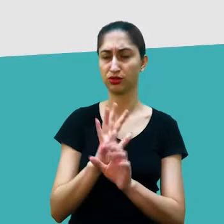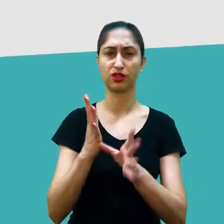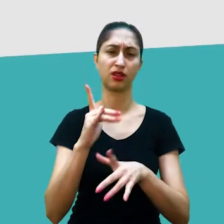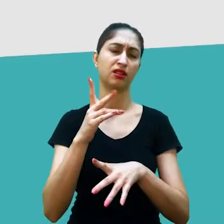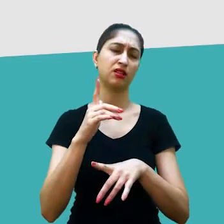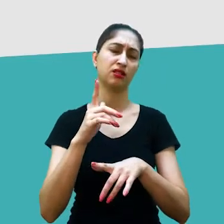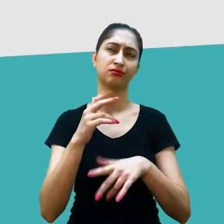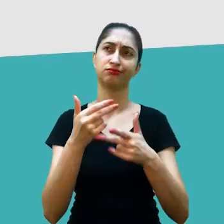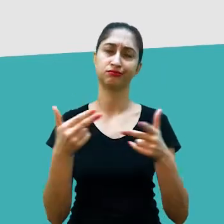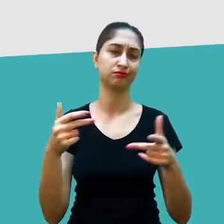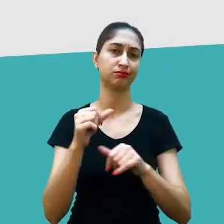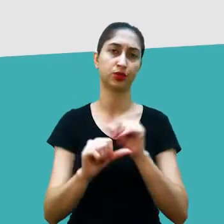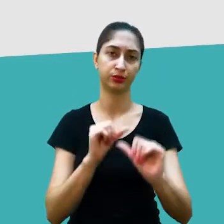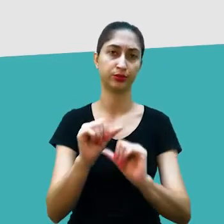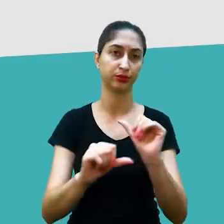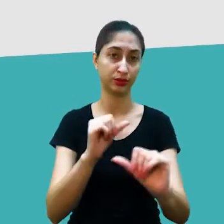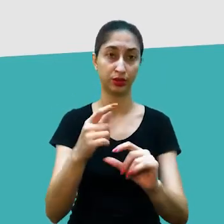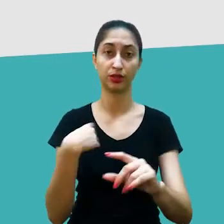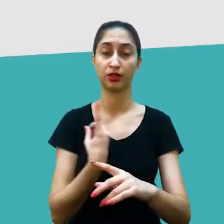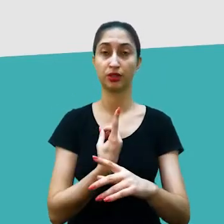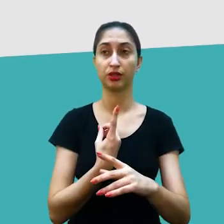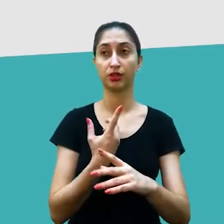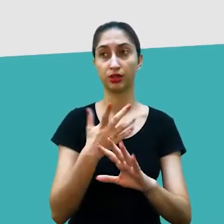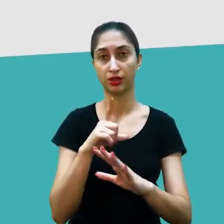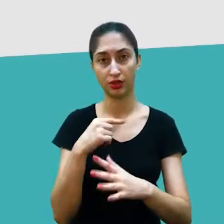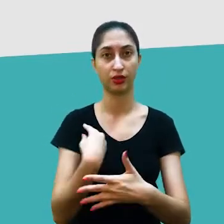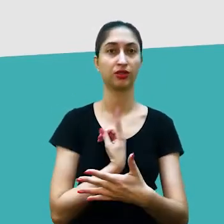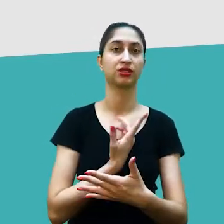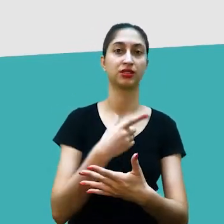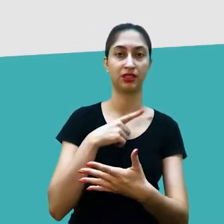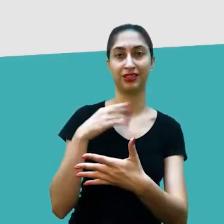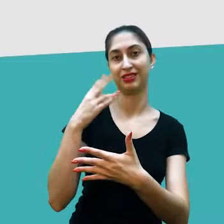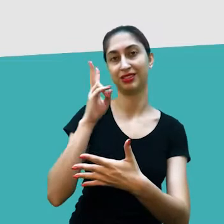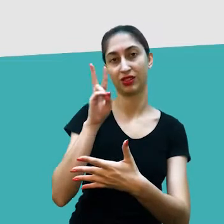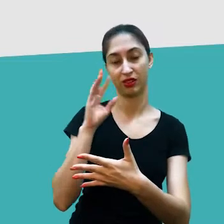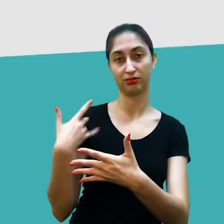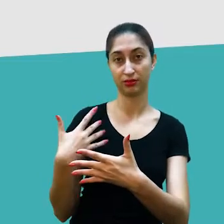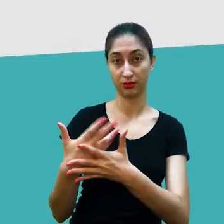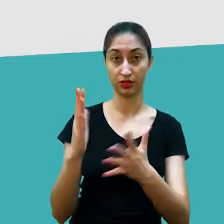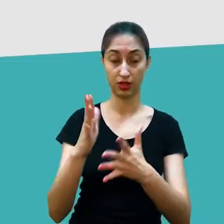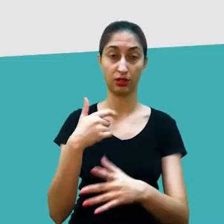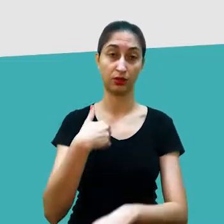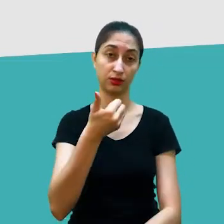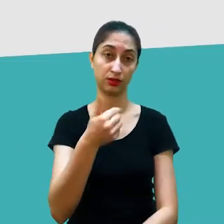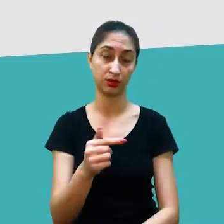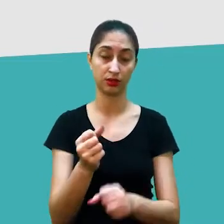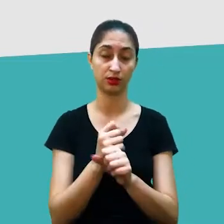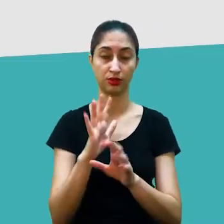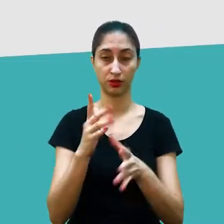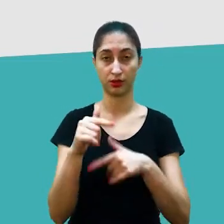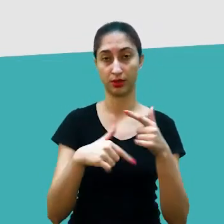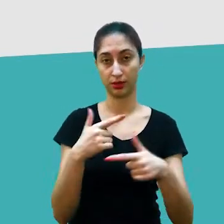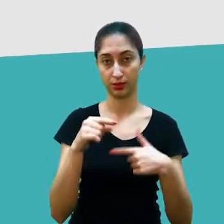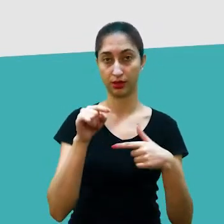materiais realmente vem de todo esse escopo, de toda essa história da Sintecal. Eu trabalho na Sintecal há 17 anos, que é quando